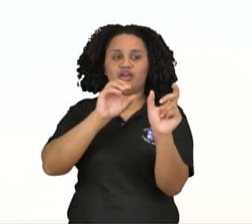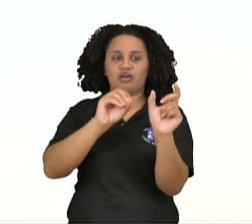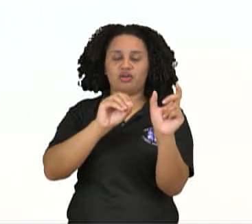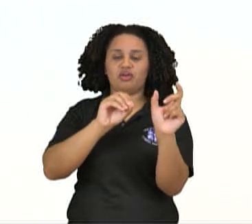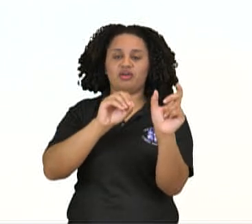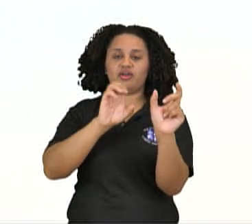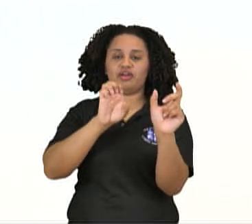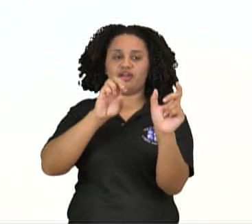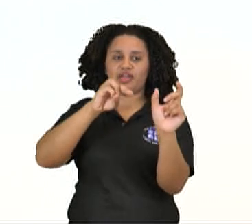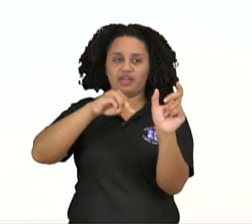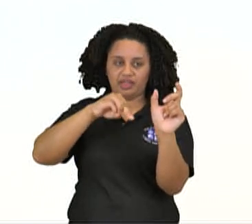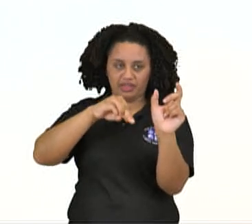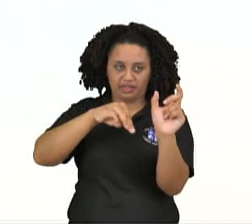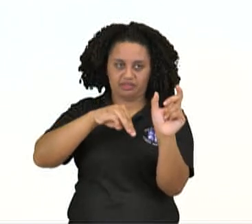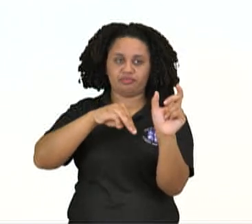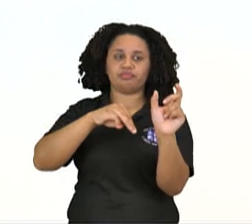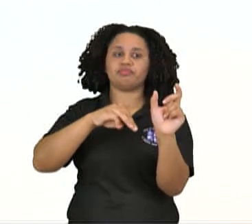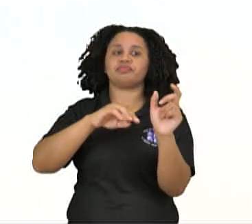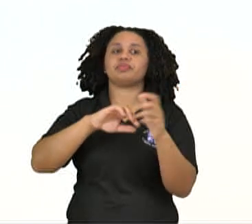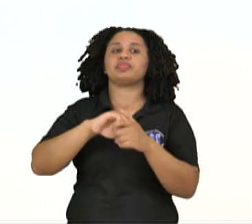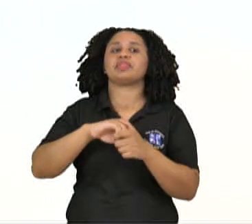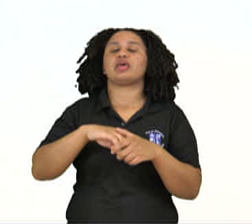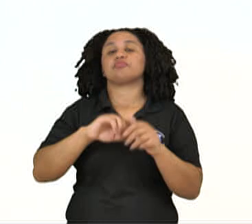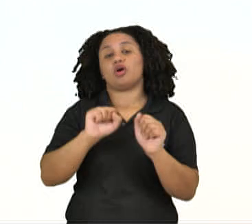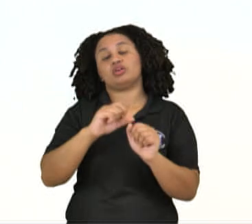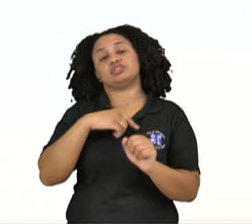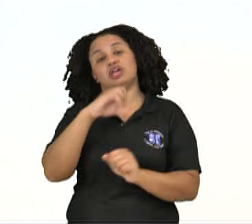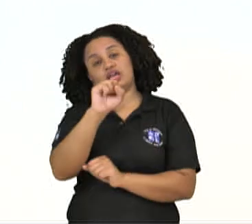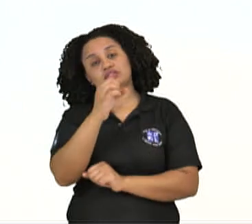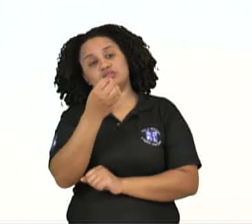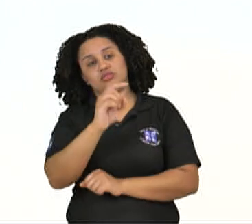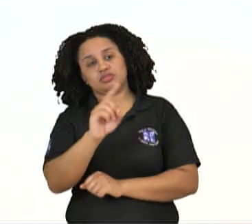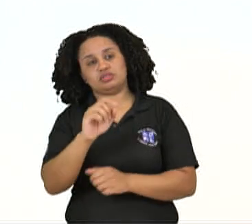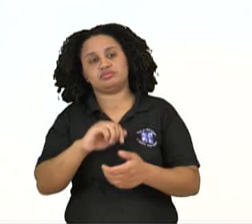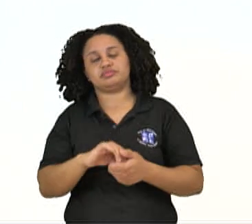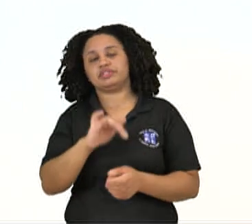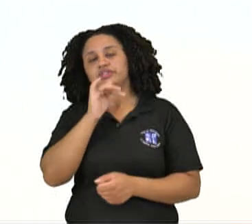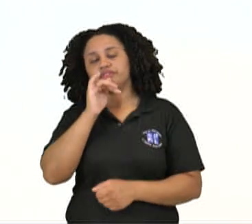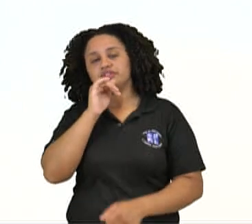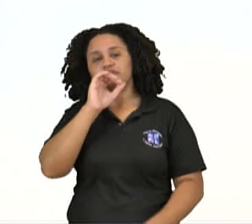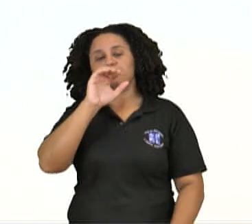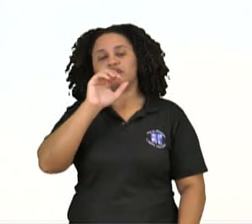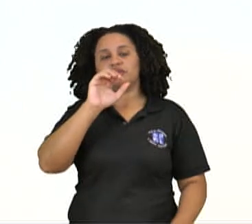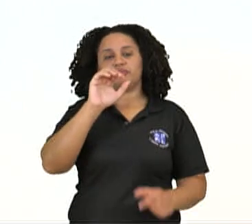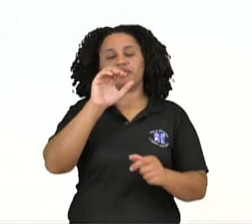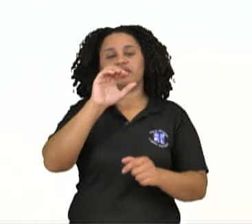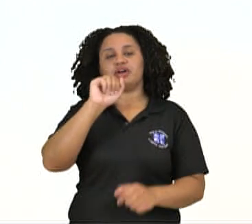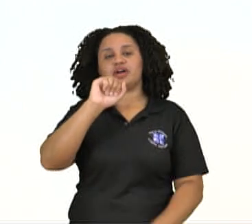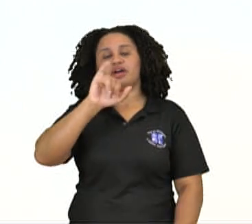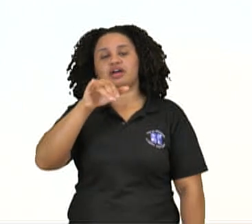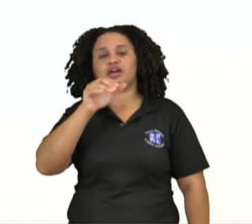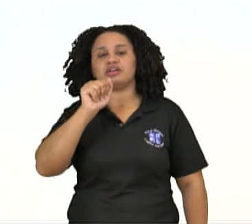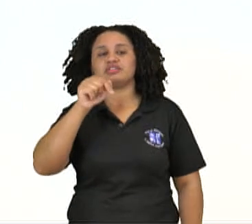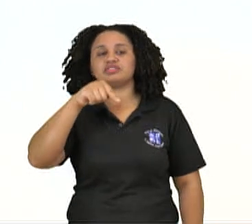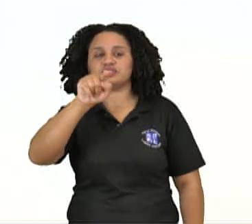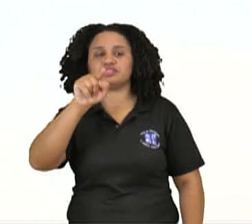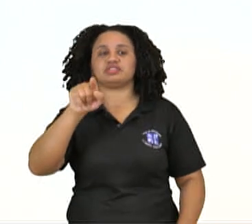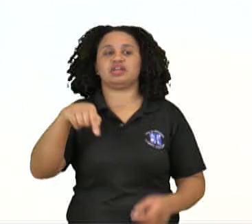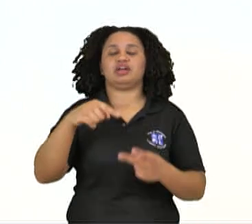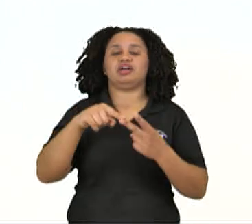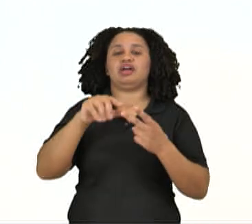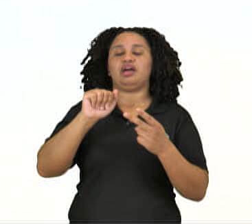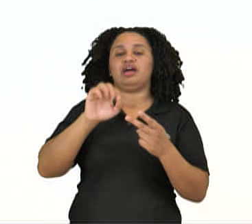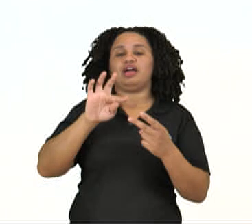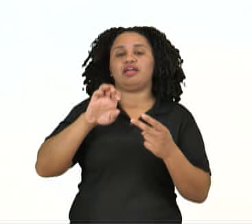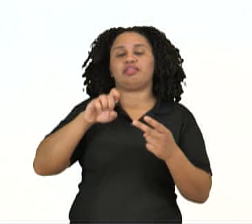ens, seguidas ou não de s. Então, como exemplo, nós temos cajá, até, giló, armazém,